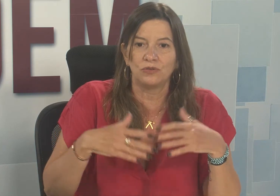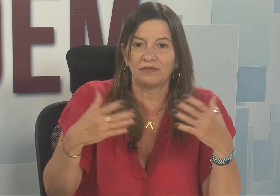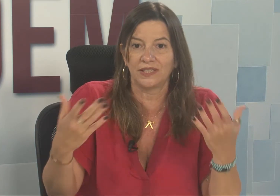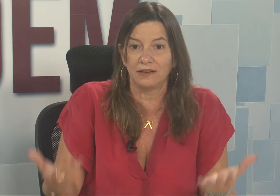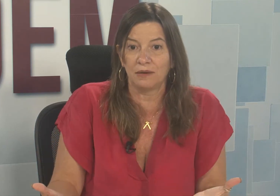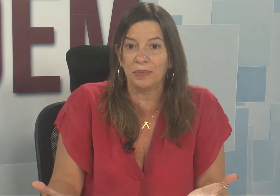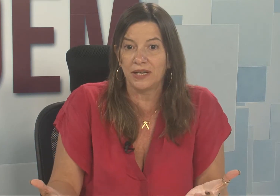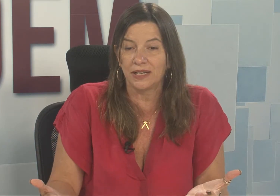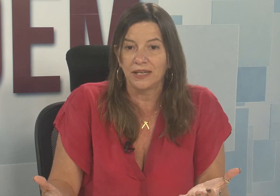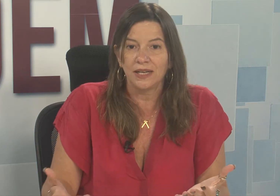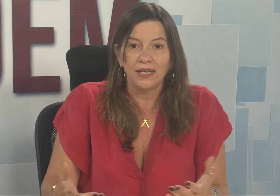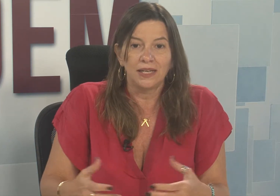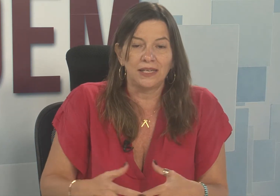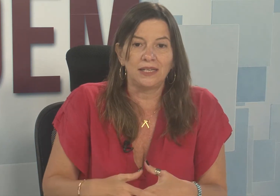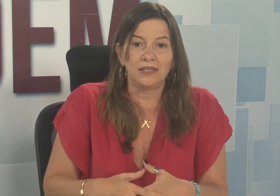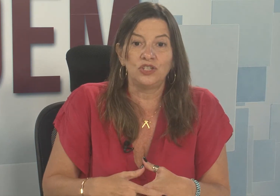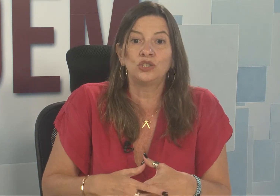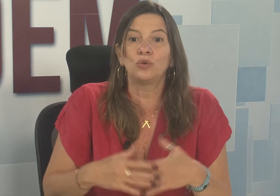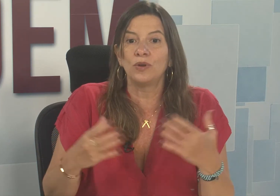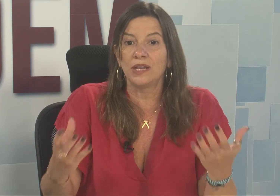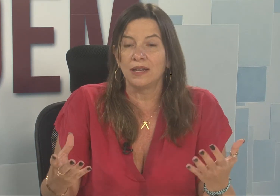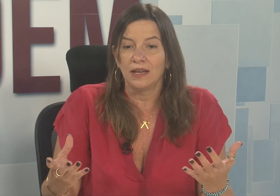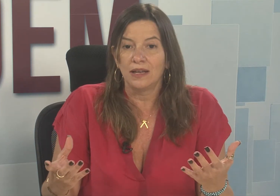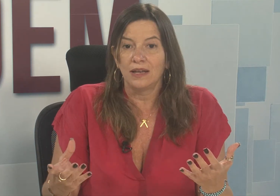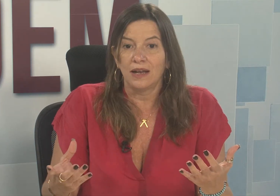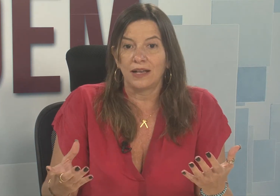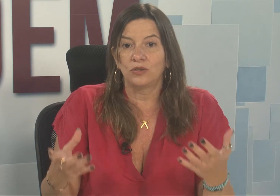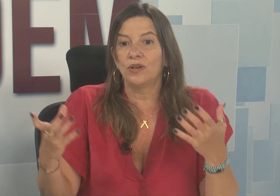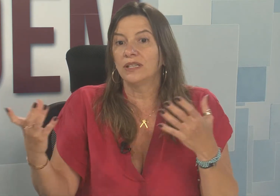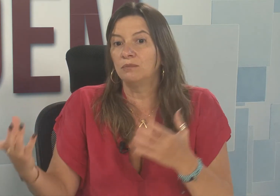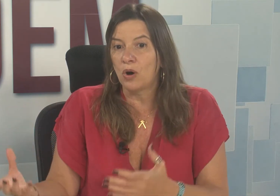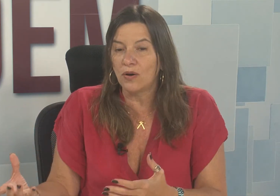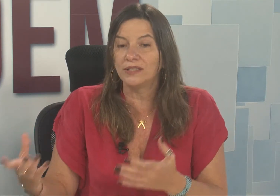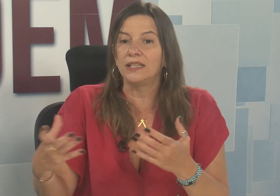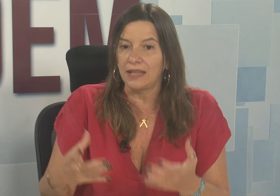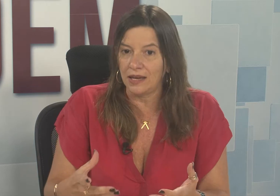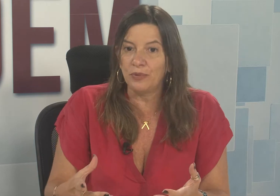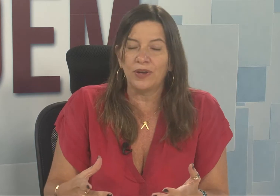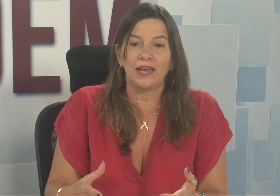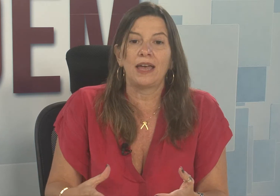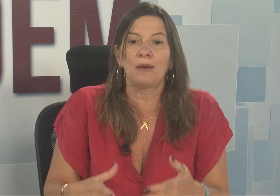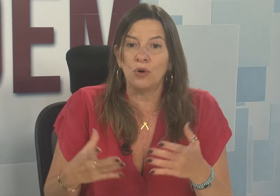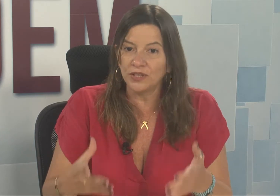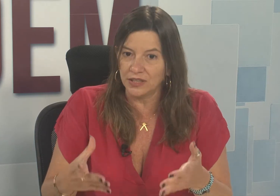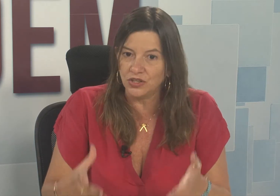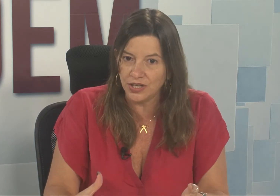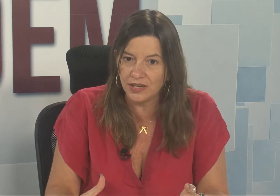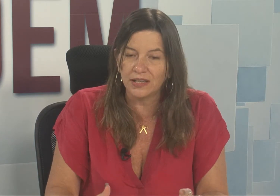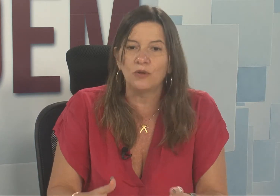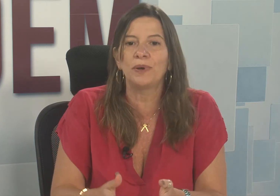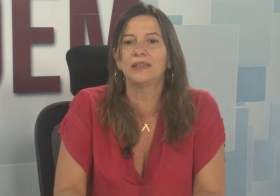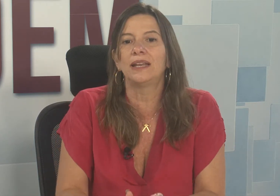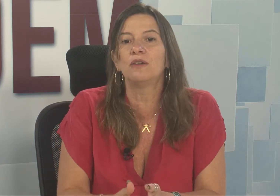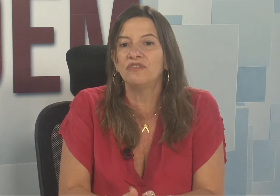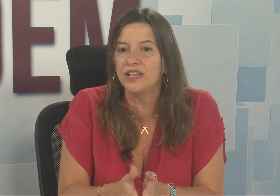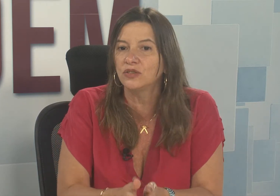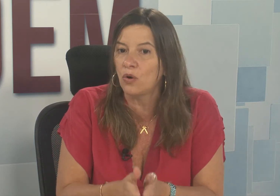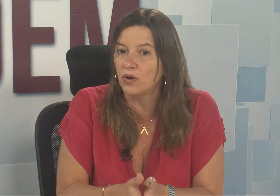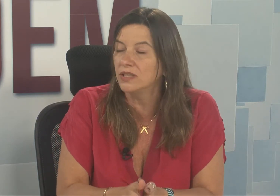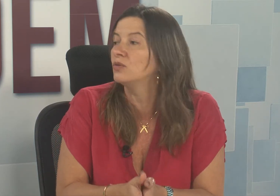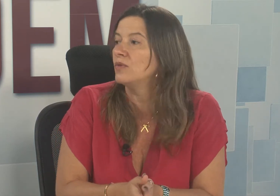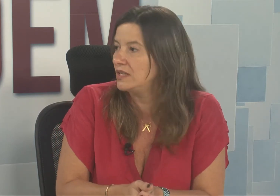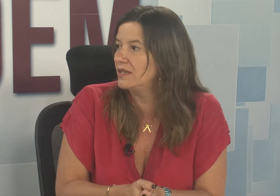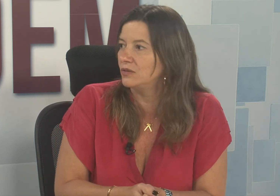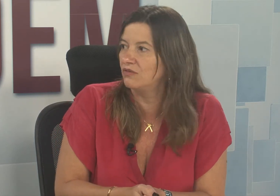em continuar fazendo campanha, em destruir as coisas boas que tem, porque é bom que se diga que o PT não fez